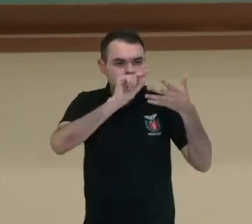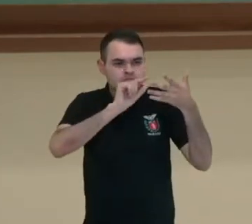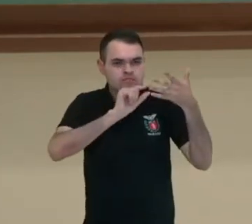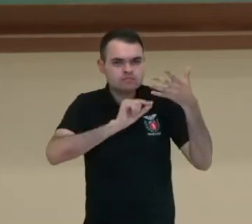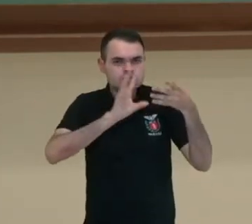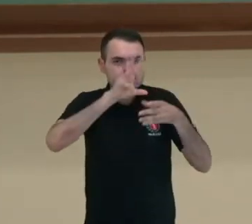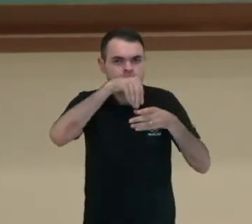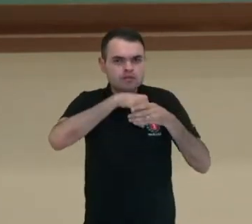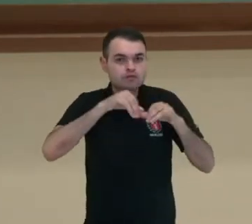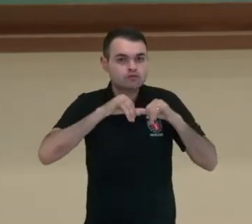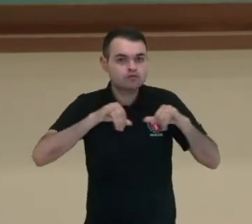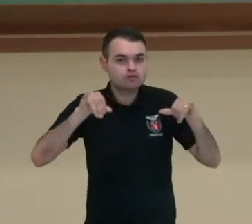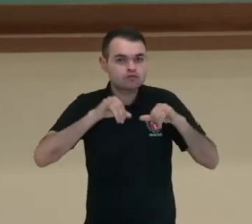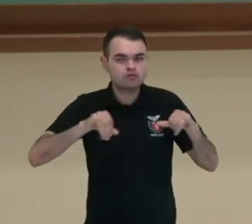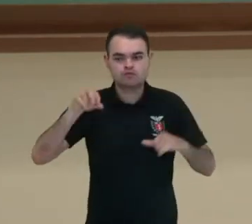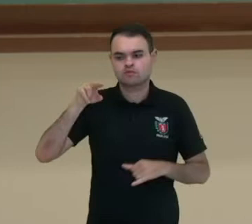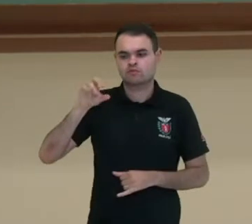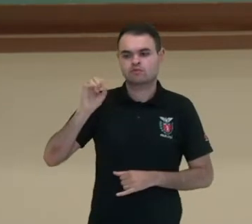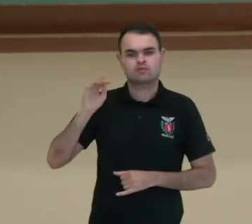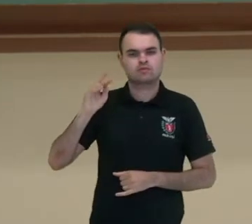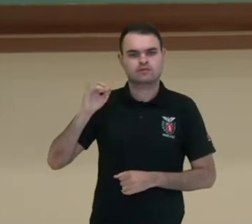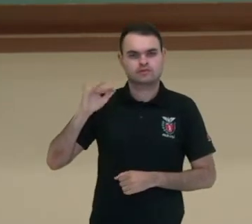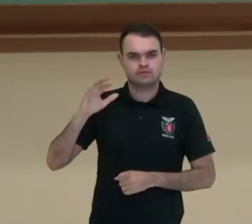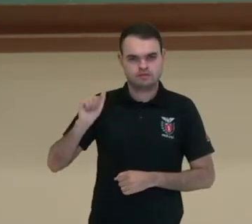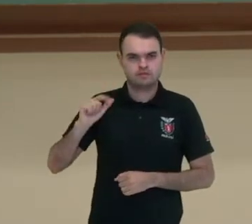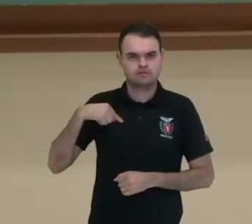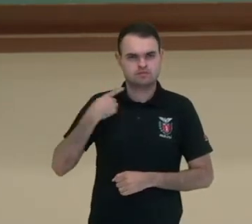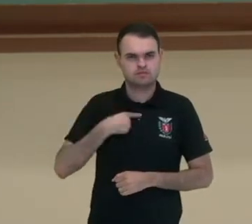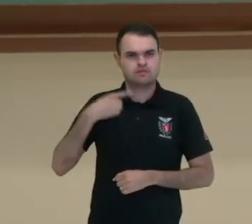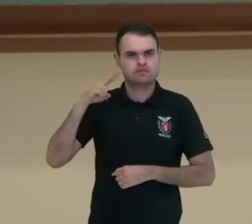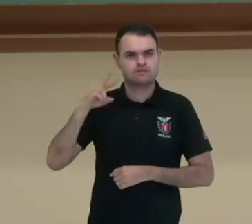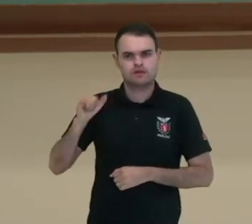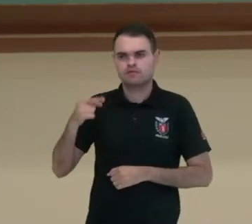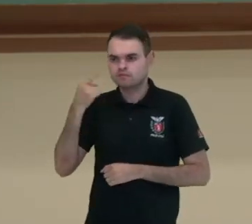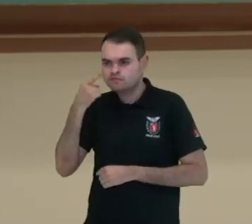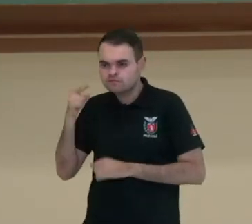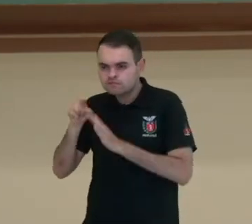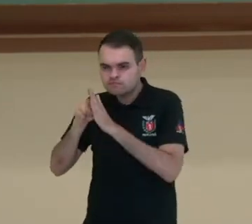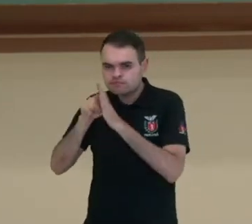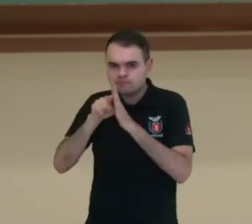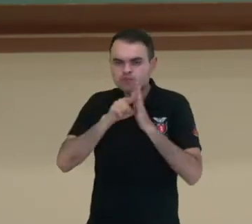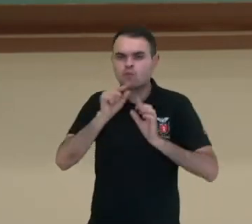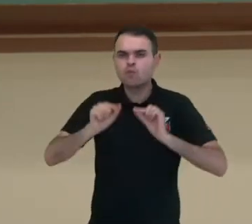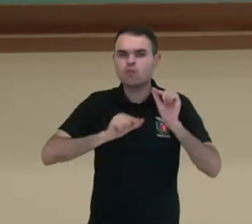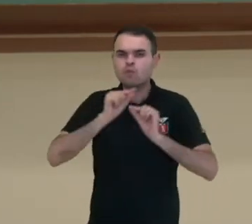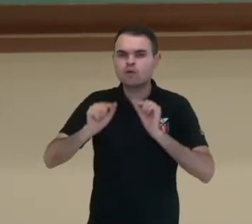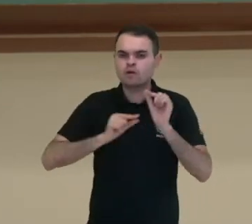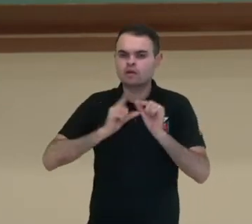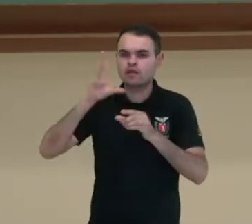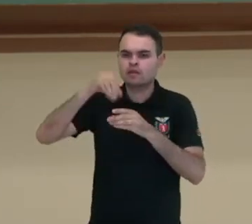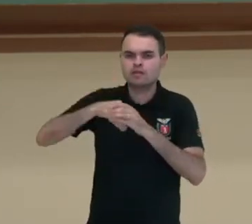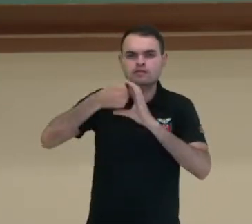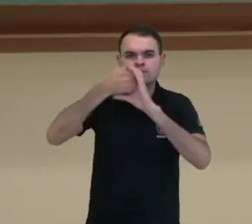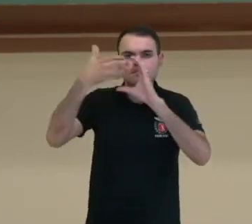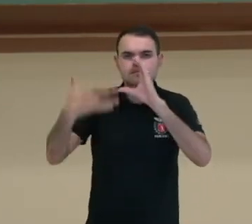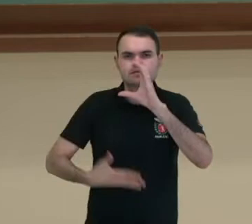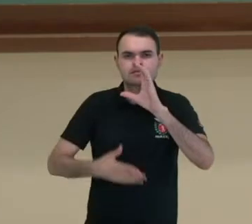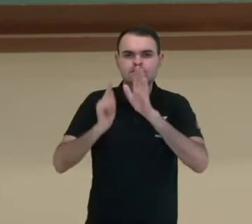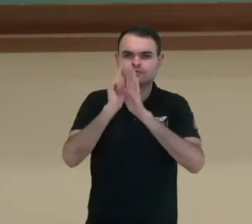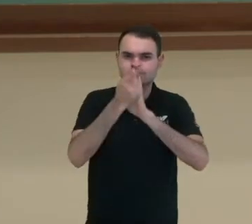gente vai verificar novamente quais são as especificidades que constituem esse gênero textual, com o qual vocês já estão